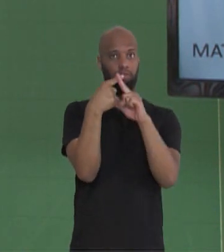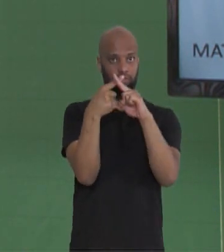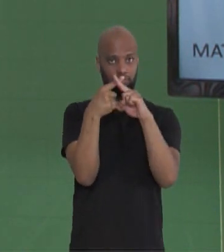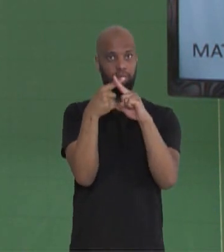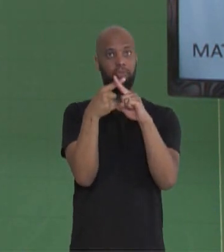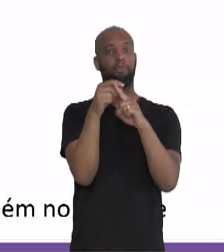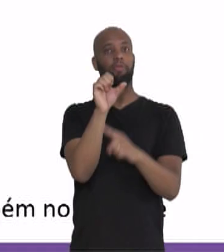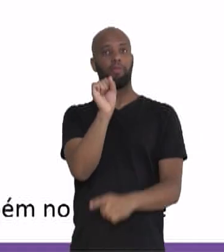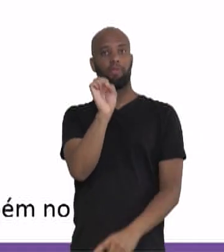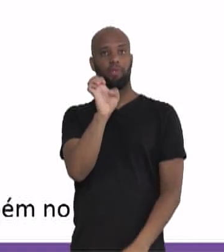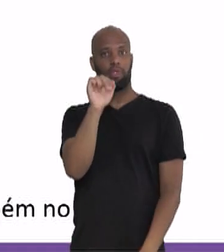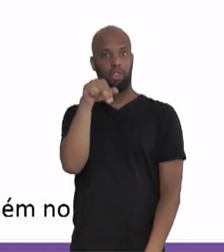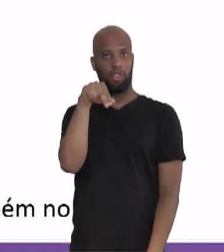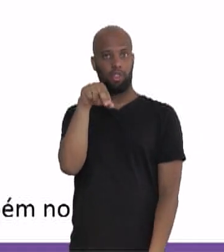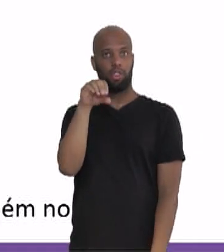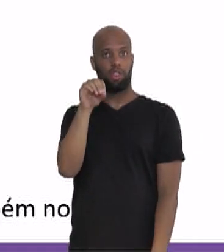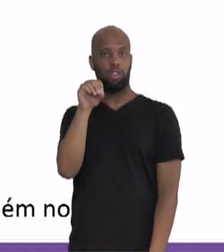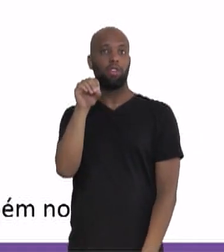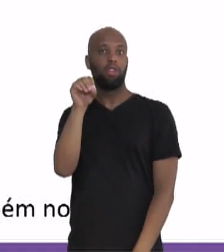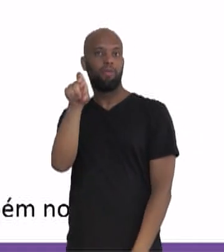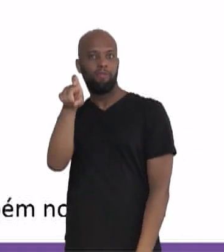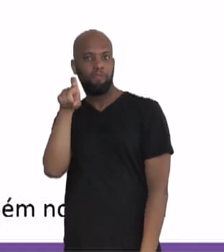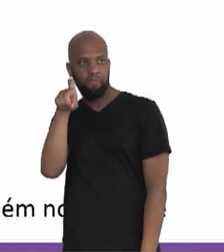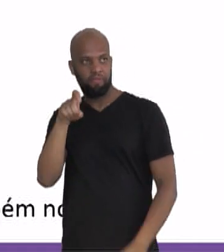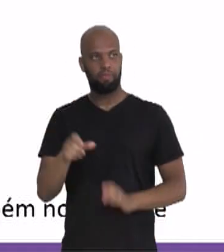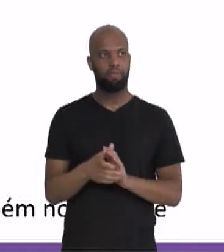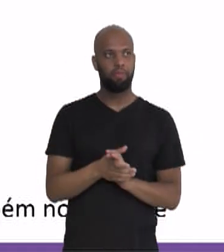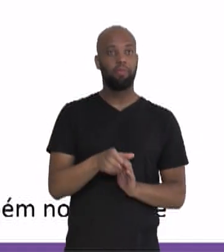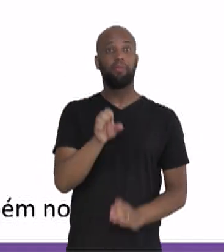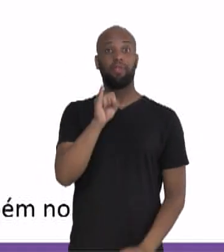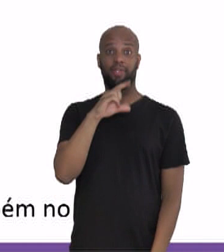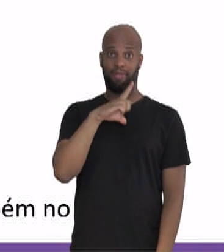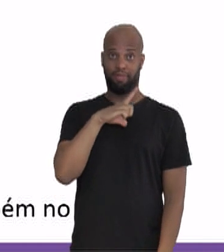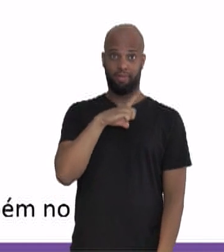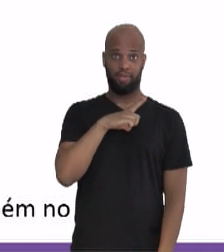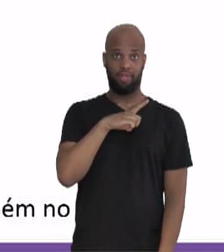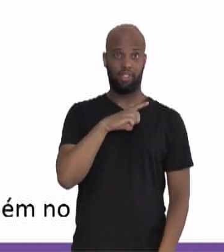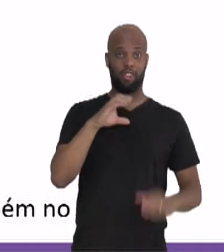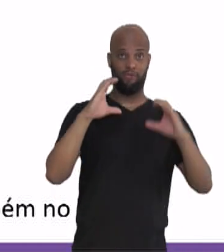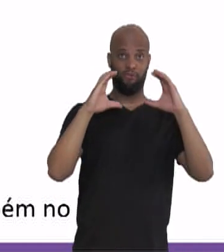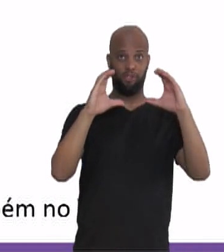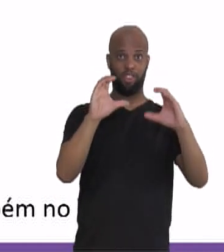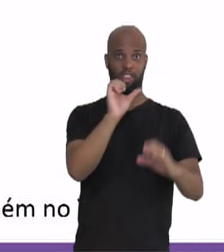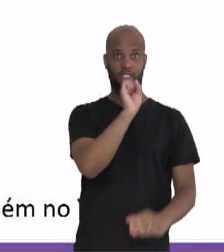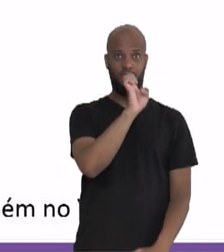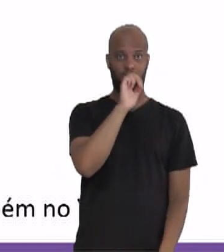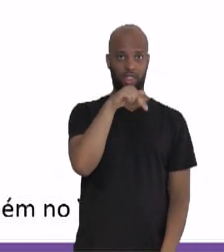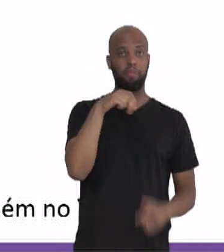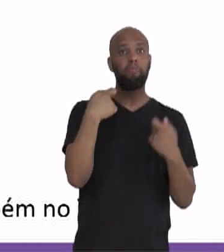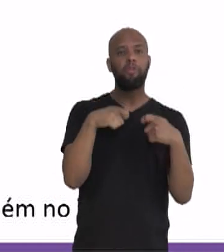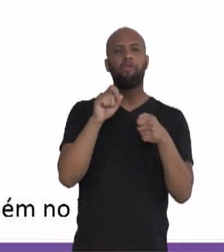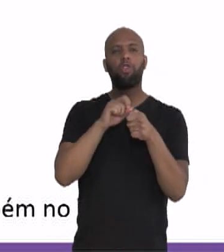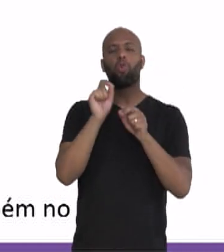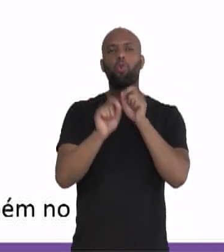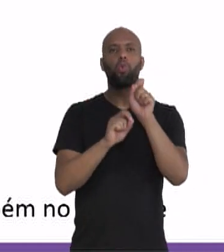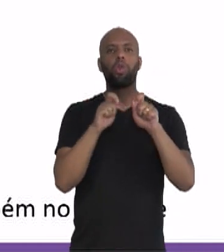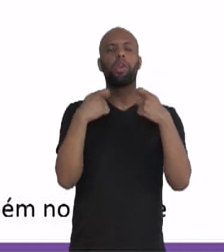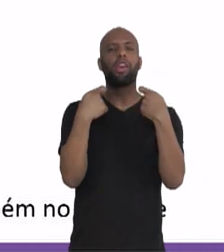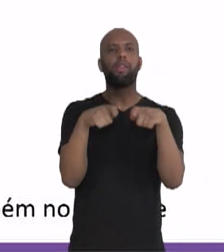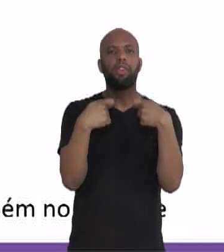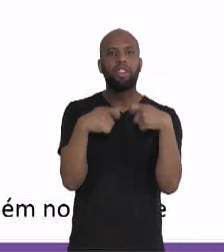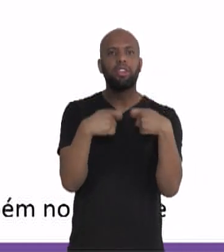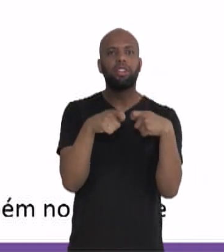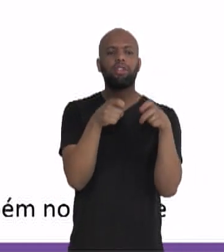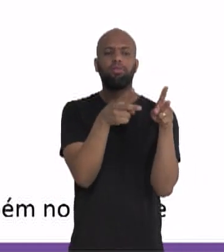seno de x. Então, quando eu tiver a função seno, o que a gente precisa entender? Que a gente precisa reconhecer, dentro